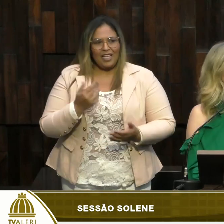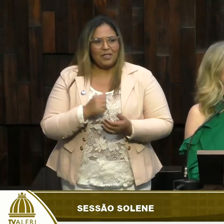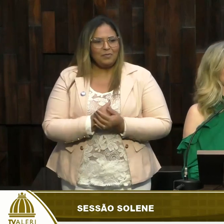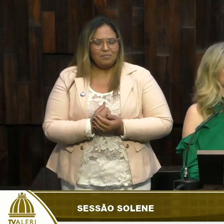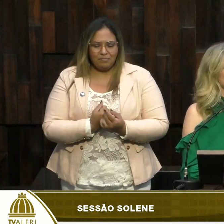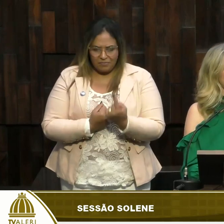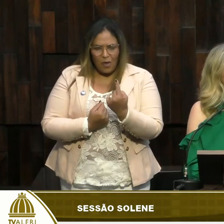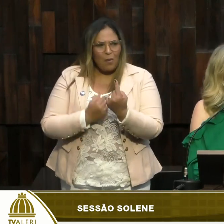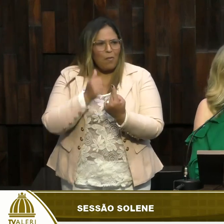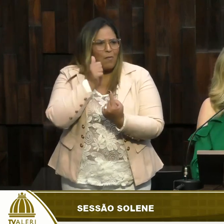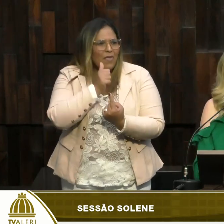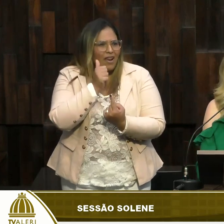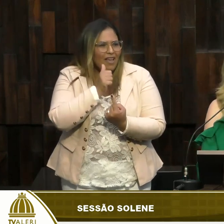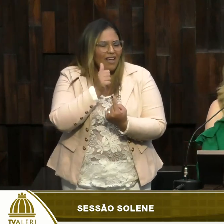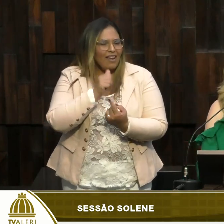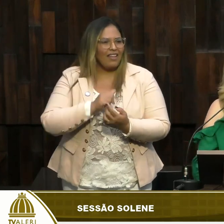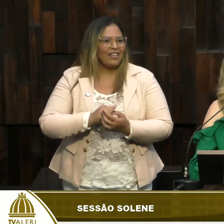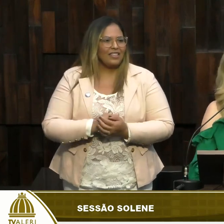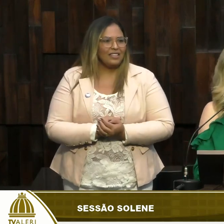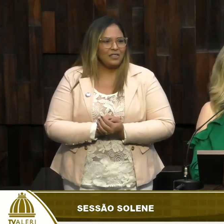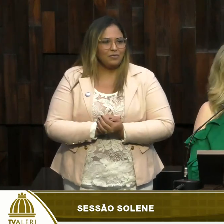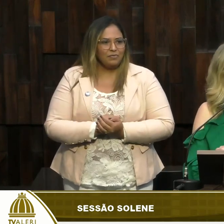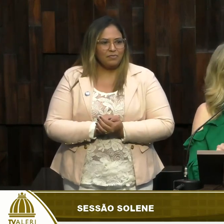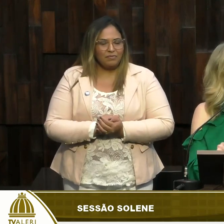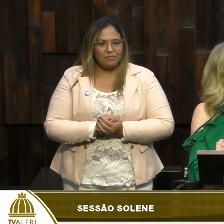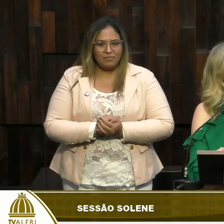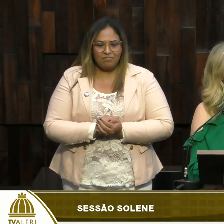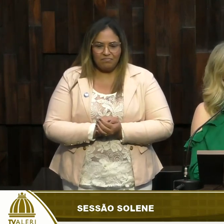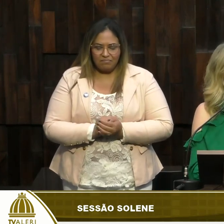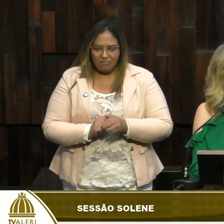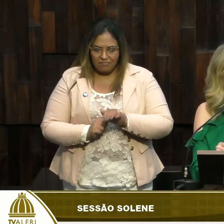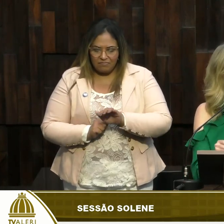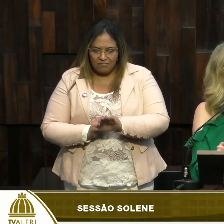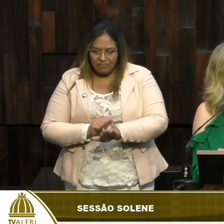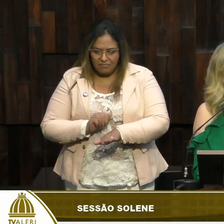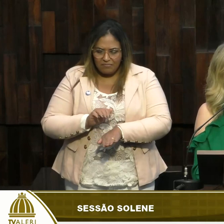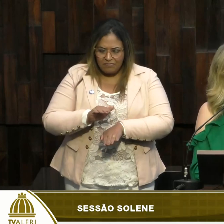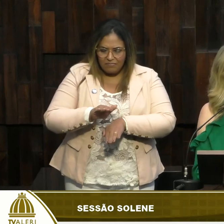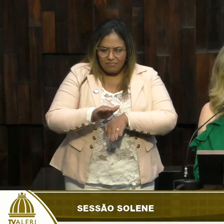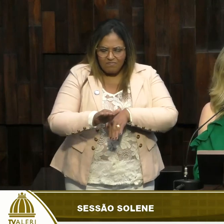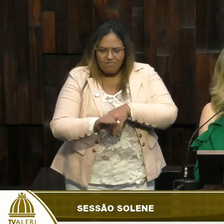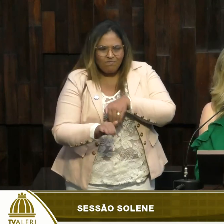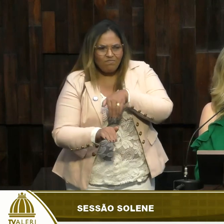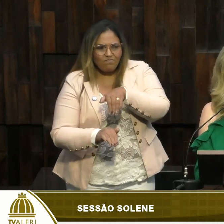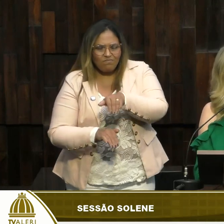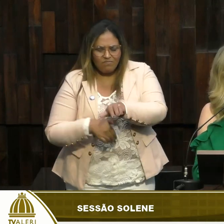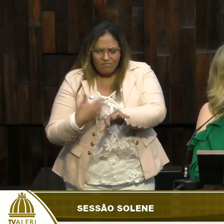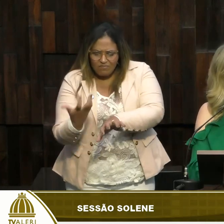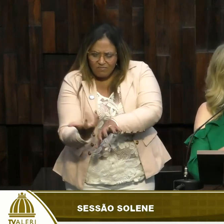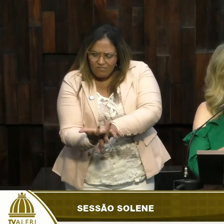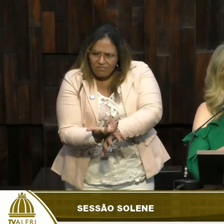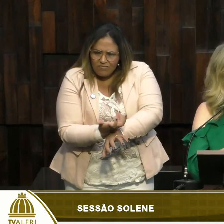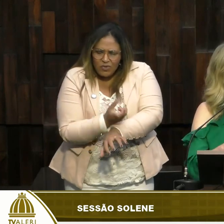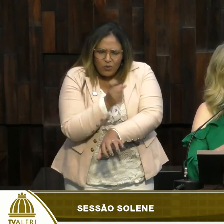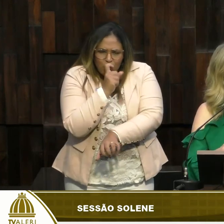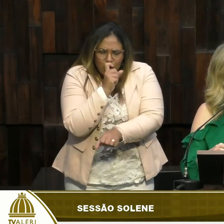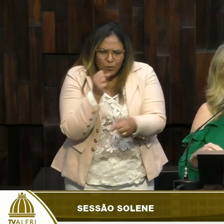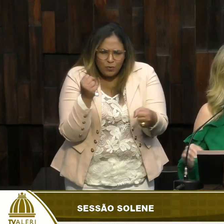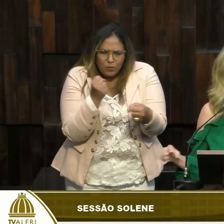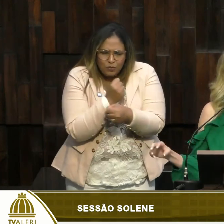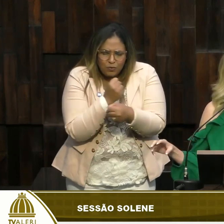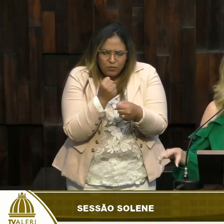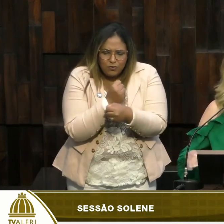menina que pisava na geada fria do Rio Grande do Sul, quebrando